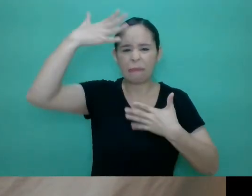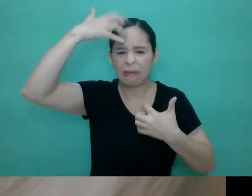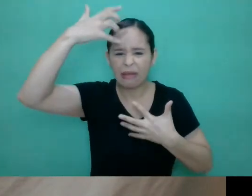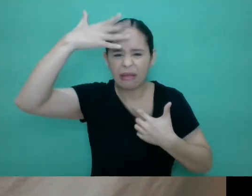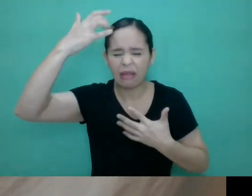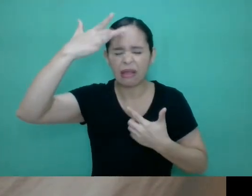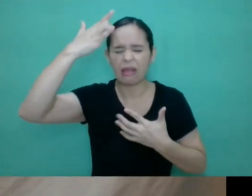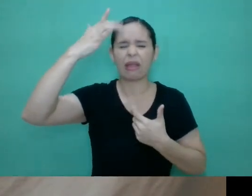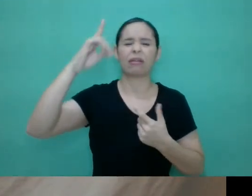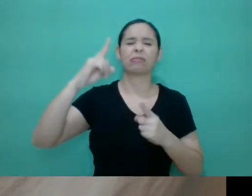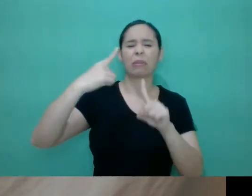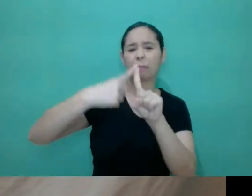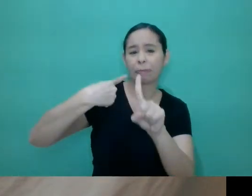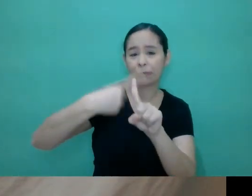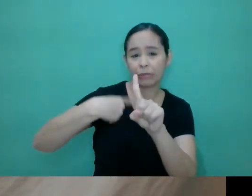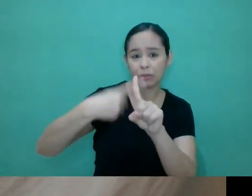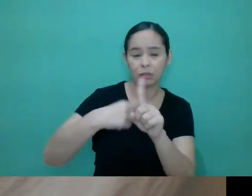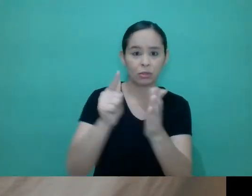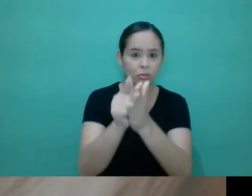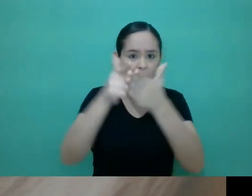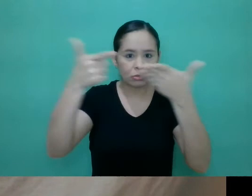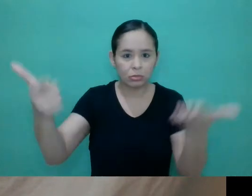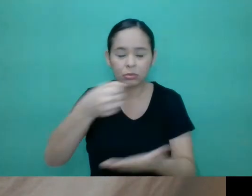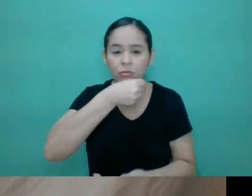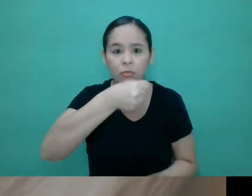por um jornal que durou aí